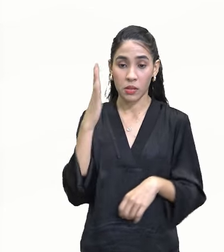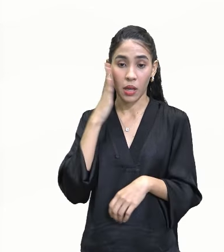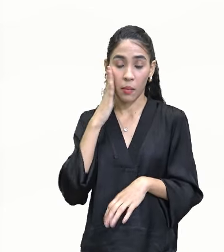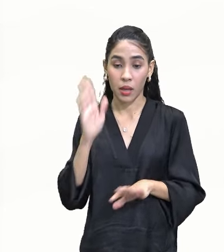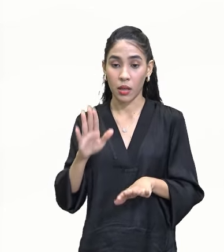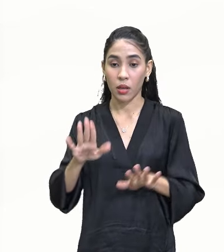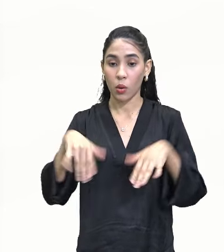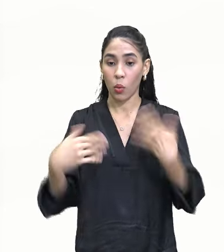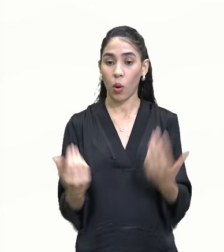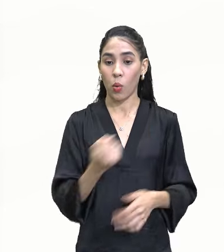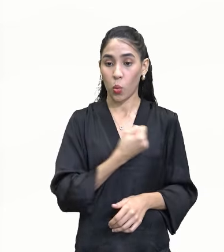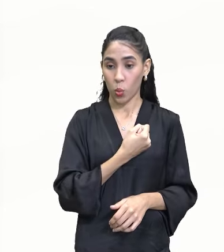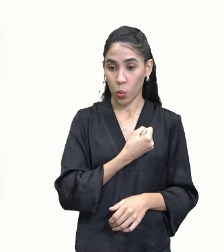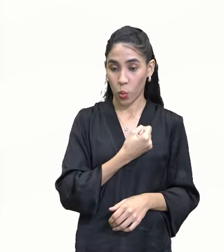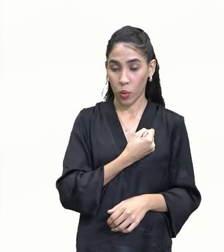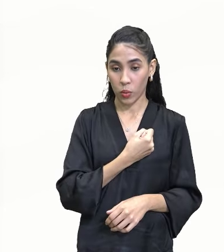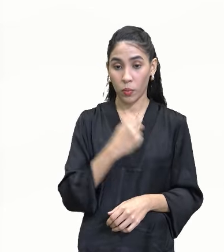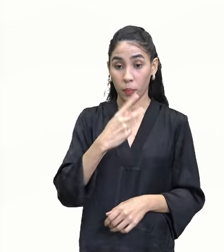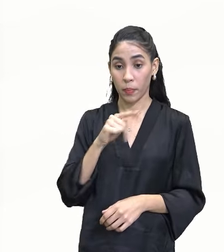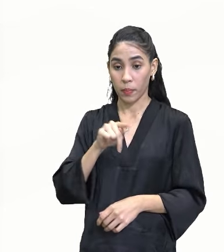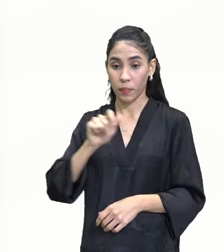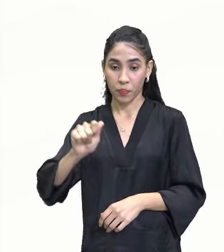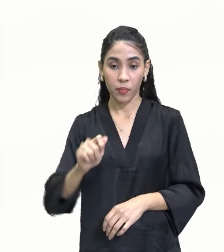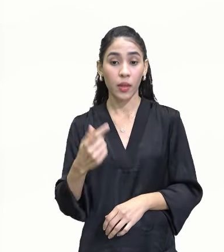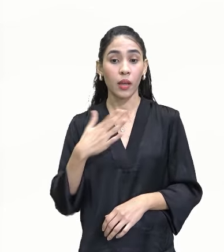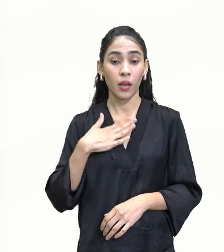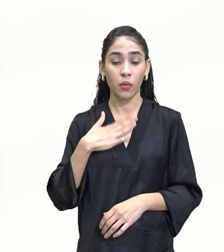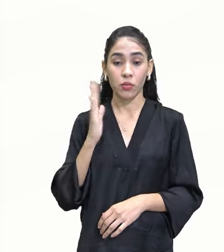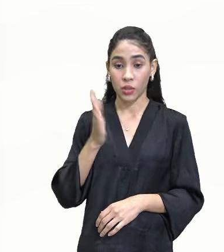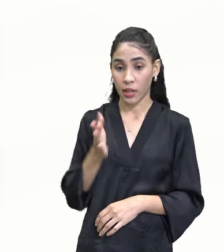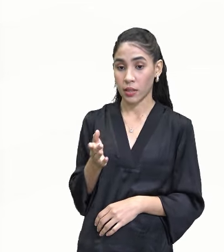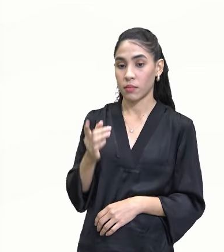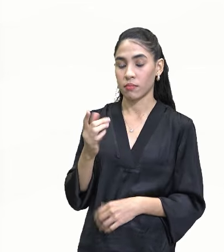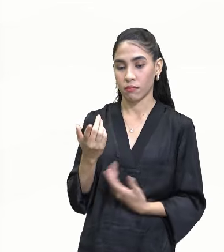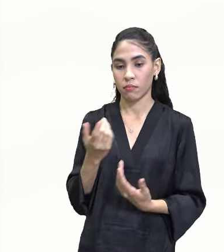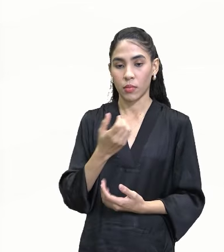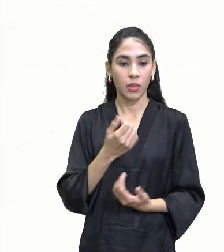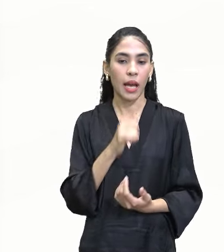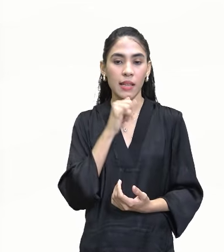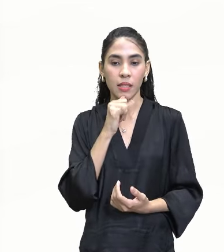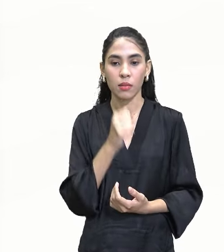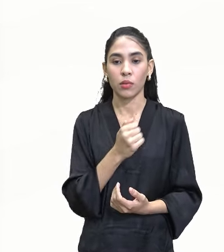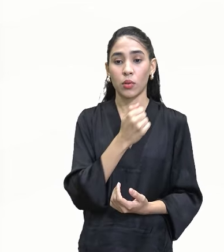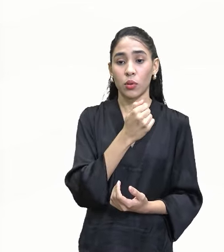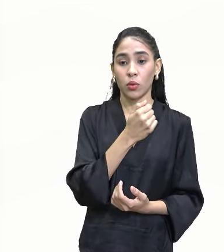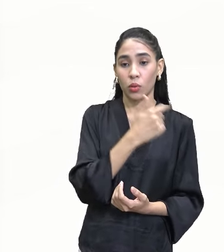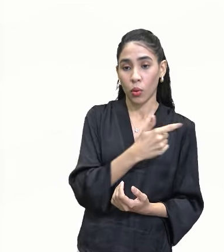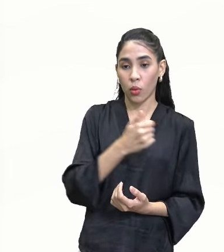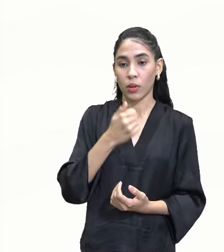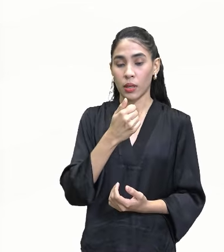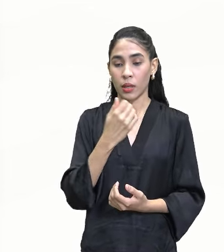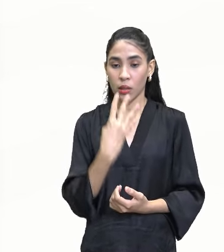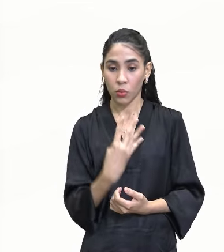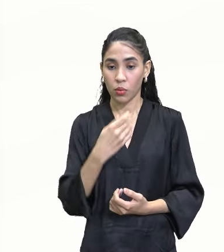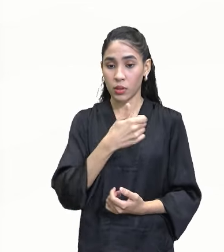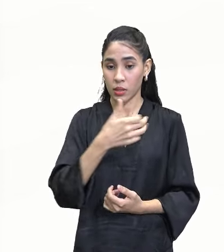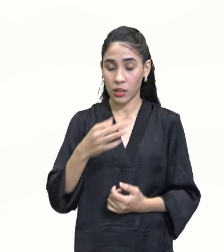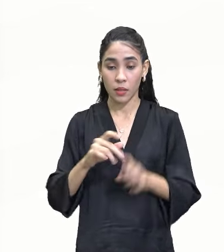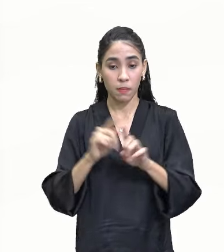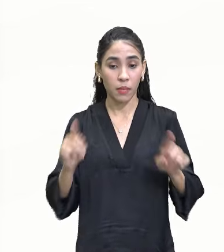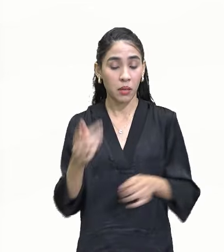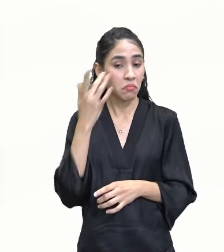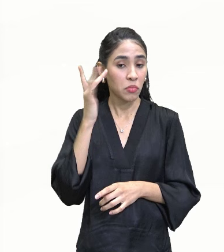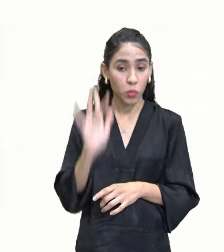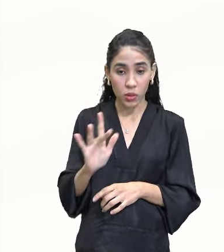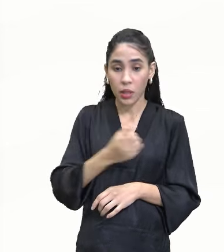de termos dessa PA, certo? Eu já sei quais são os termos. Começa com 12, depois 14, depois 16, mas eu não